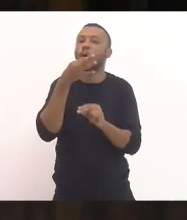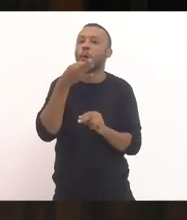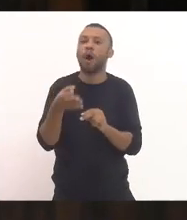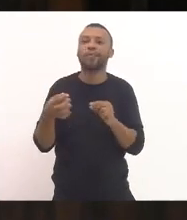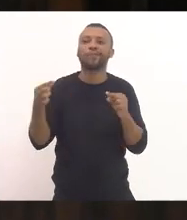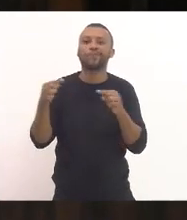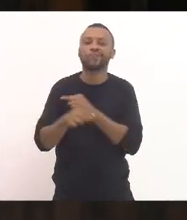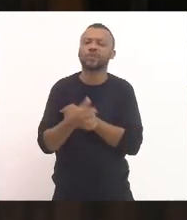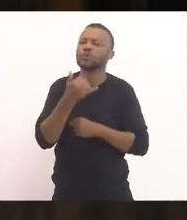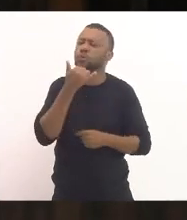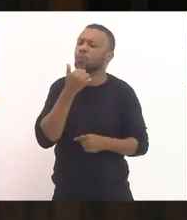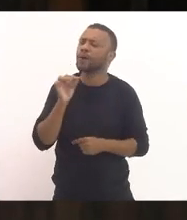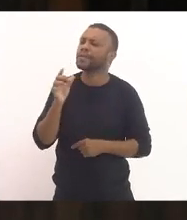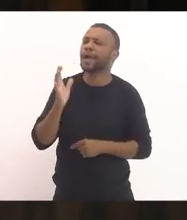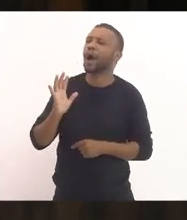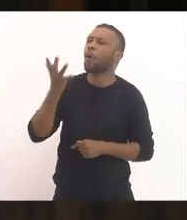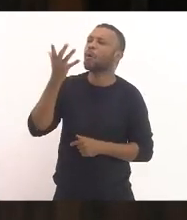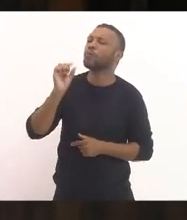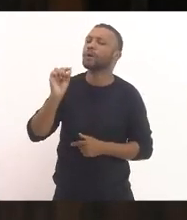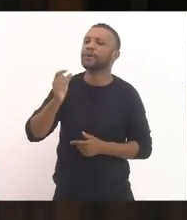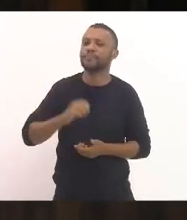eu acho que que é